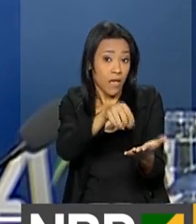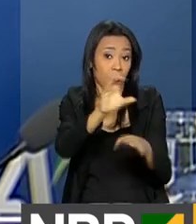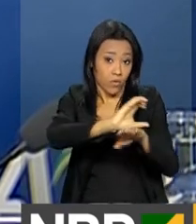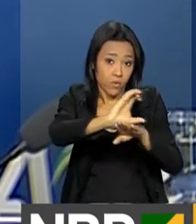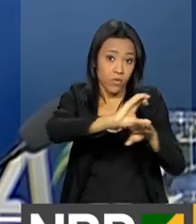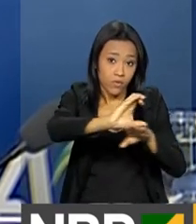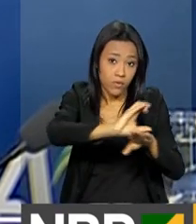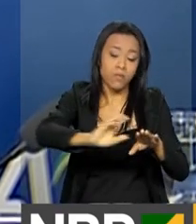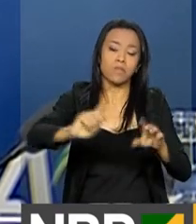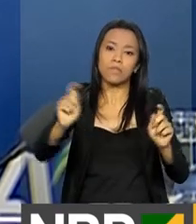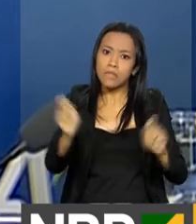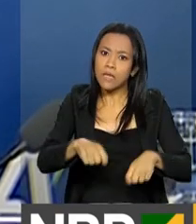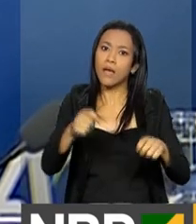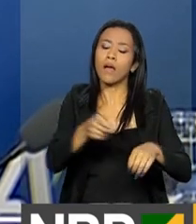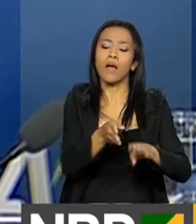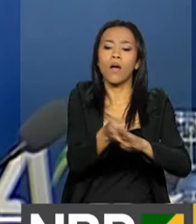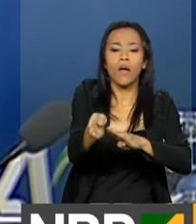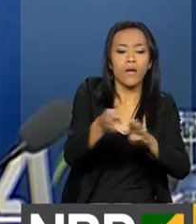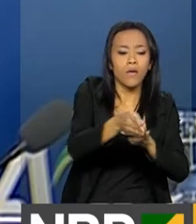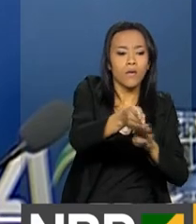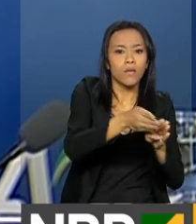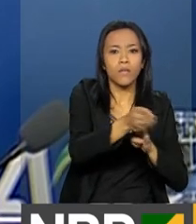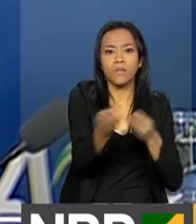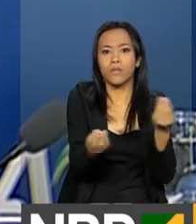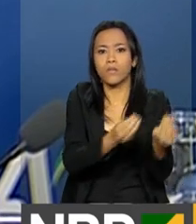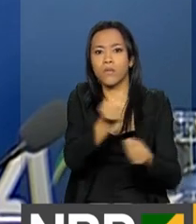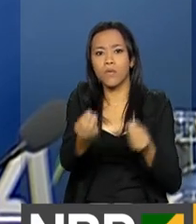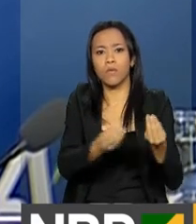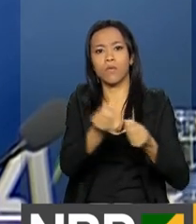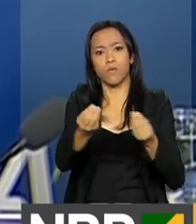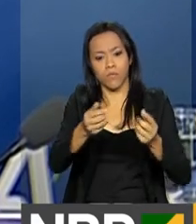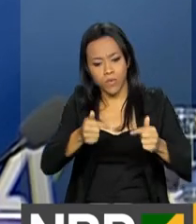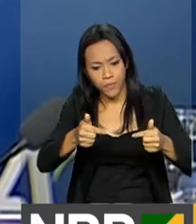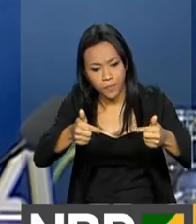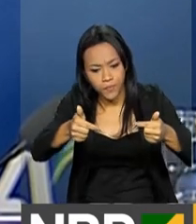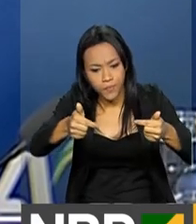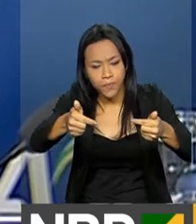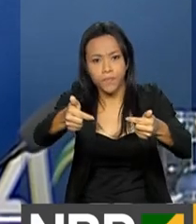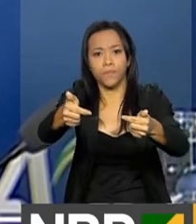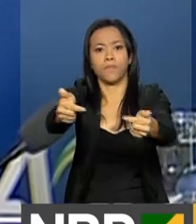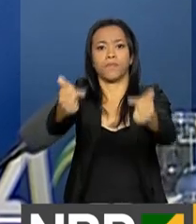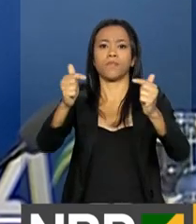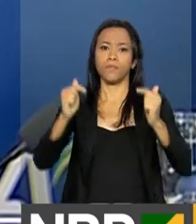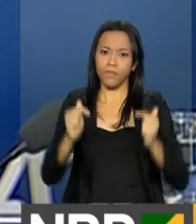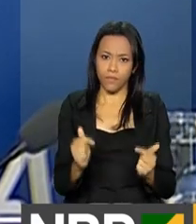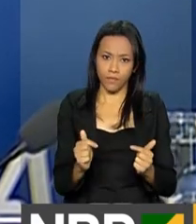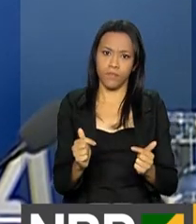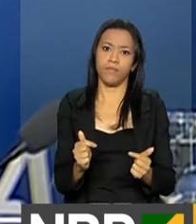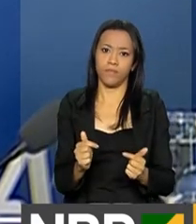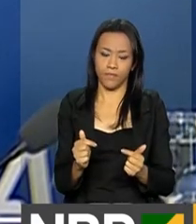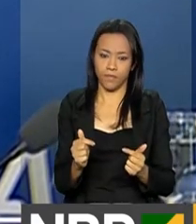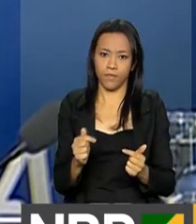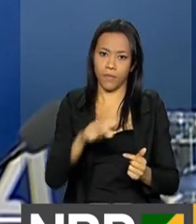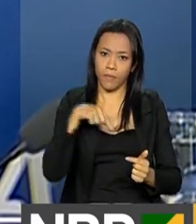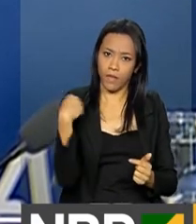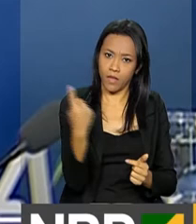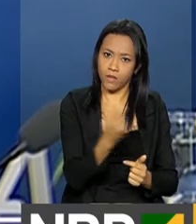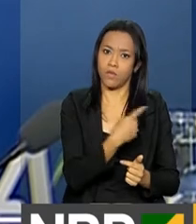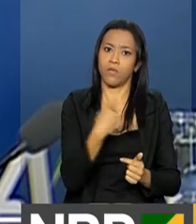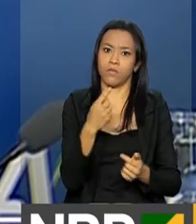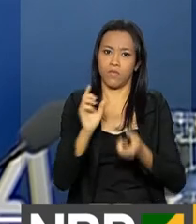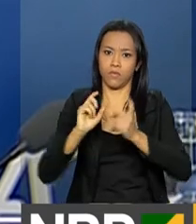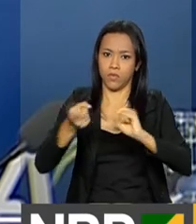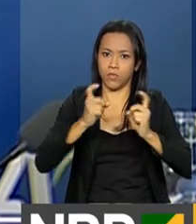dado mostras de vitalidade das nossas instituições,